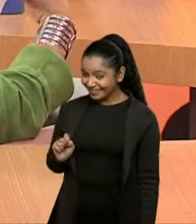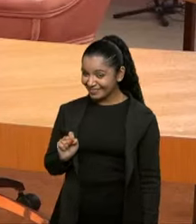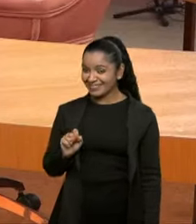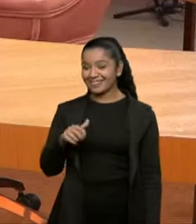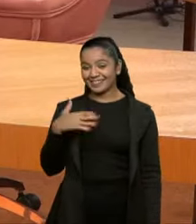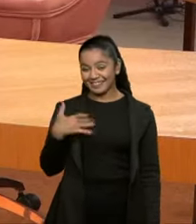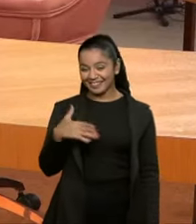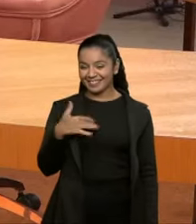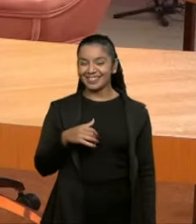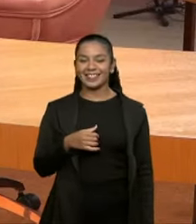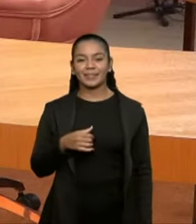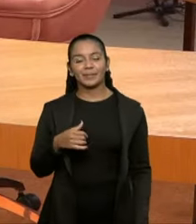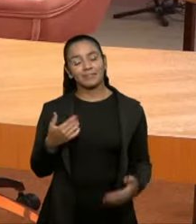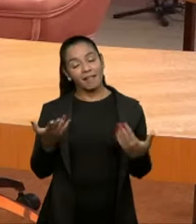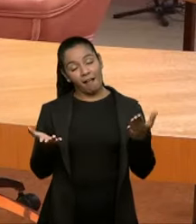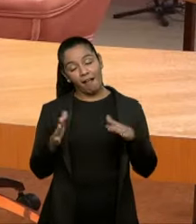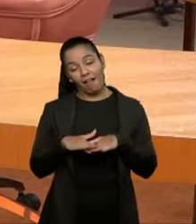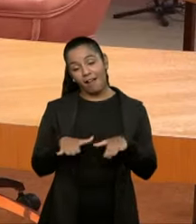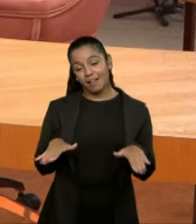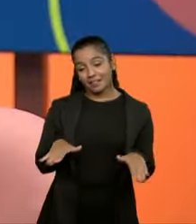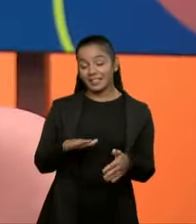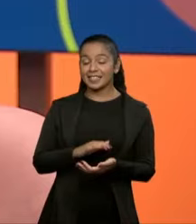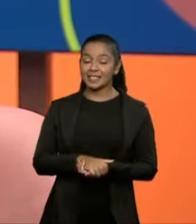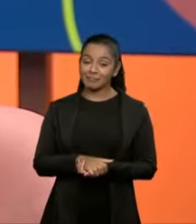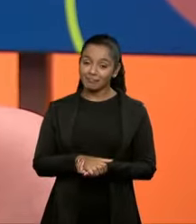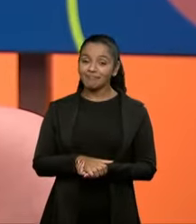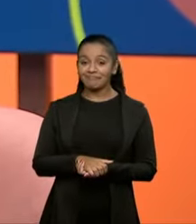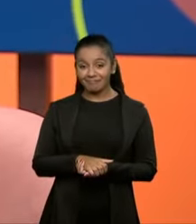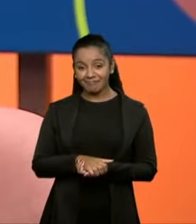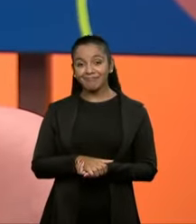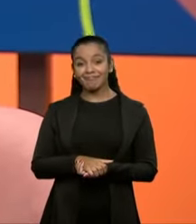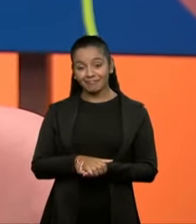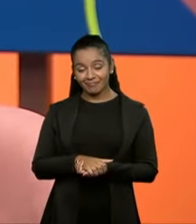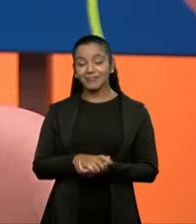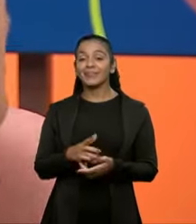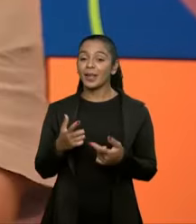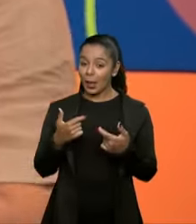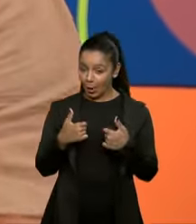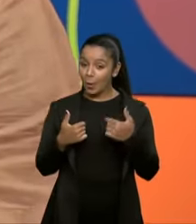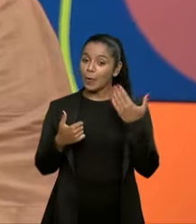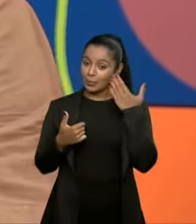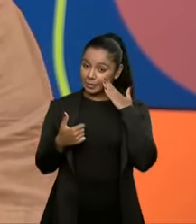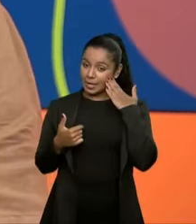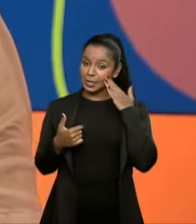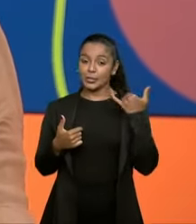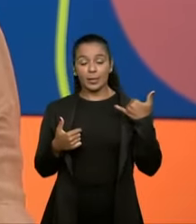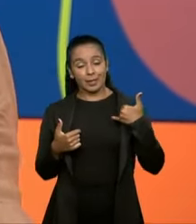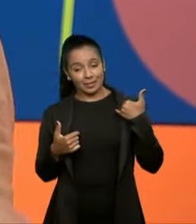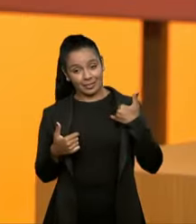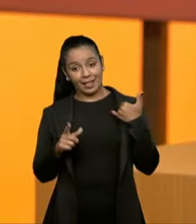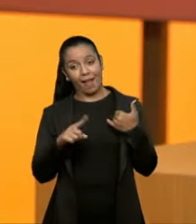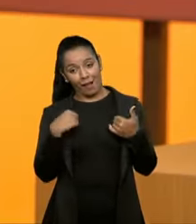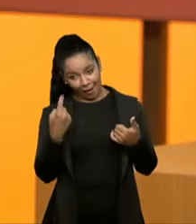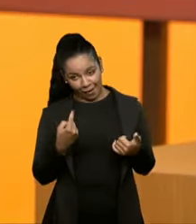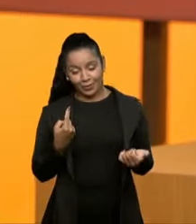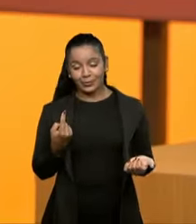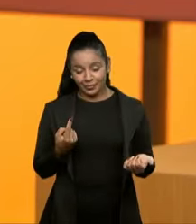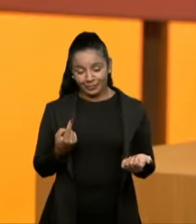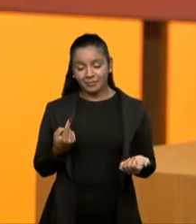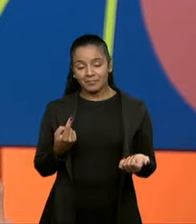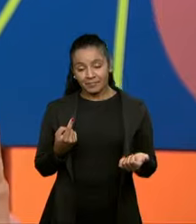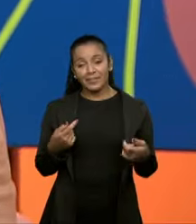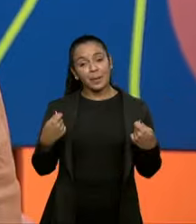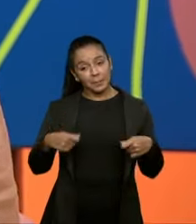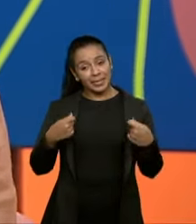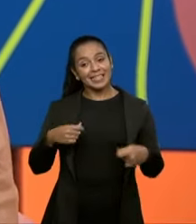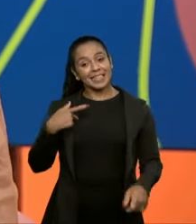é. Assim... Assim. A gente tá numa... Eu entendi que depois de uma certa idade nossa, a gente tem que